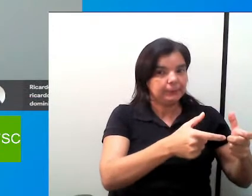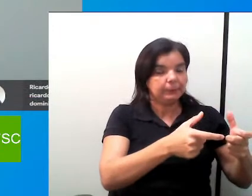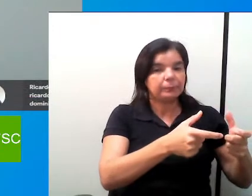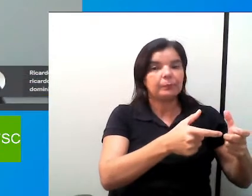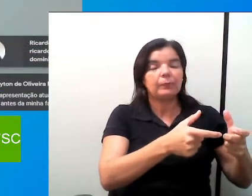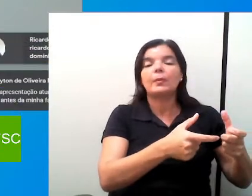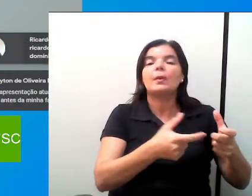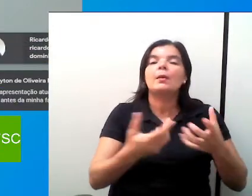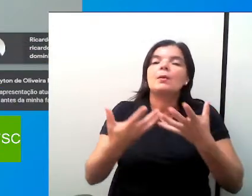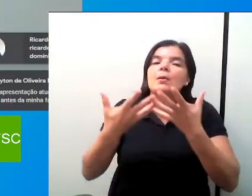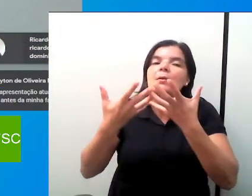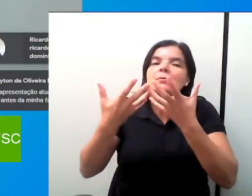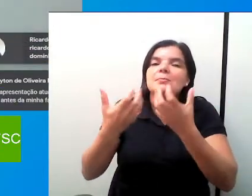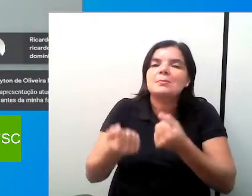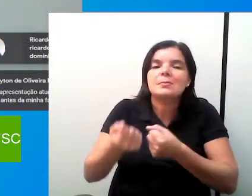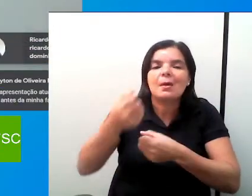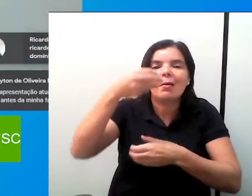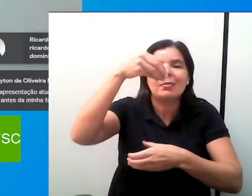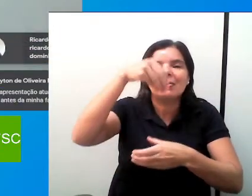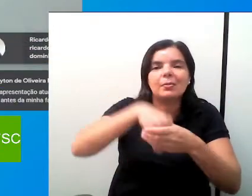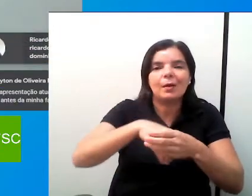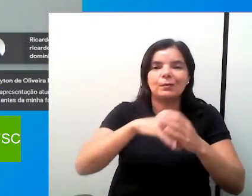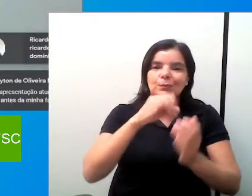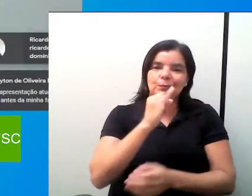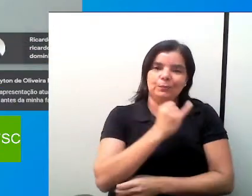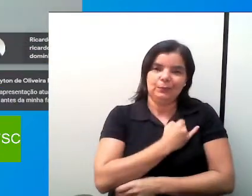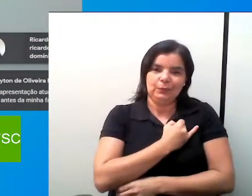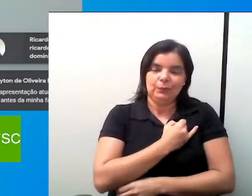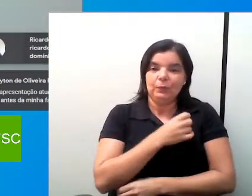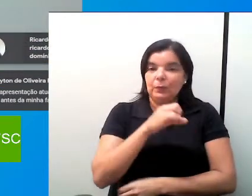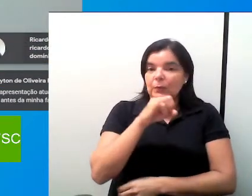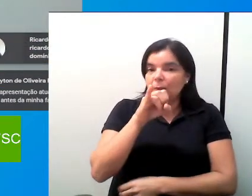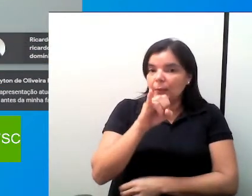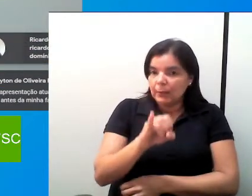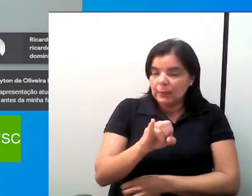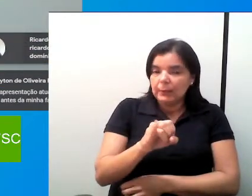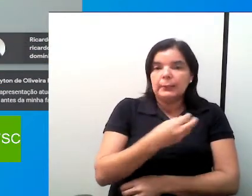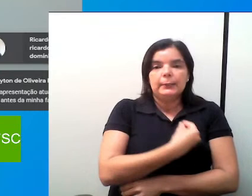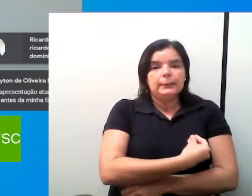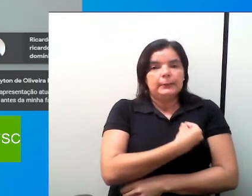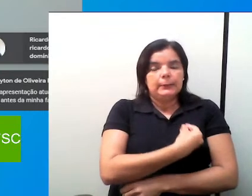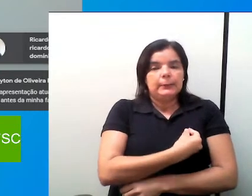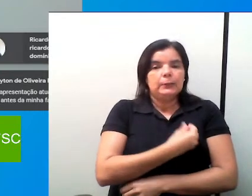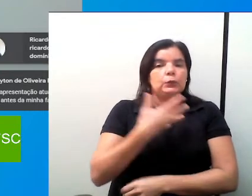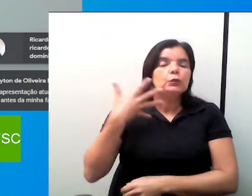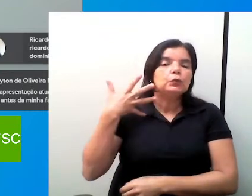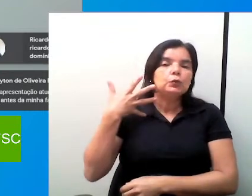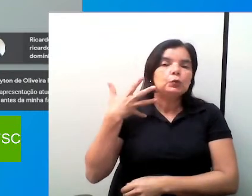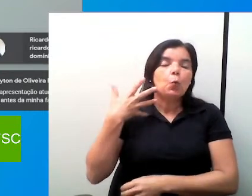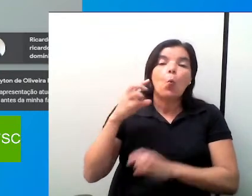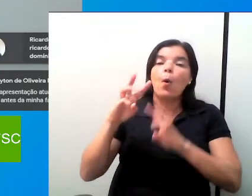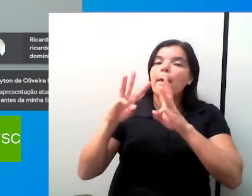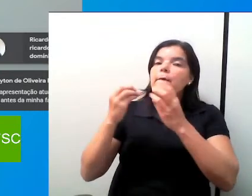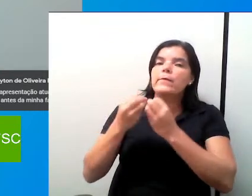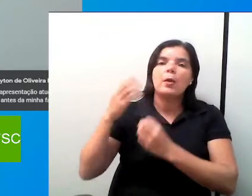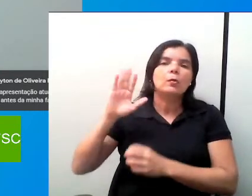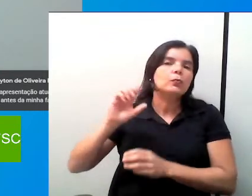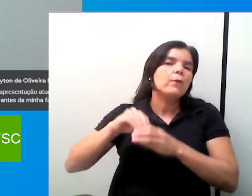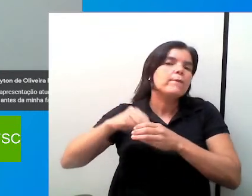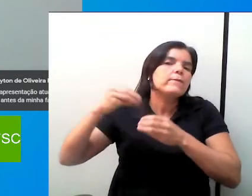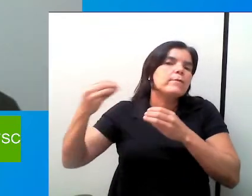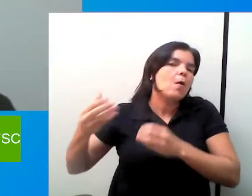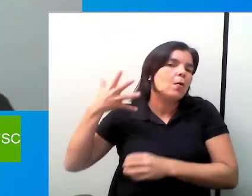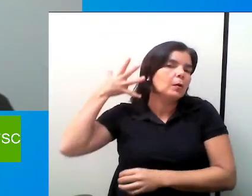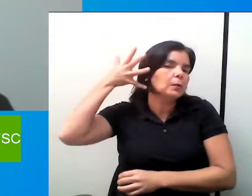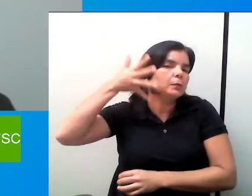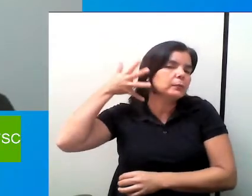dentro da curricularização da extensão. Se o aluno participasse de um evento fora, ele foi numa palestra, num dia de